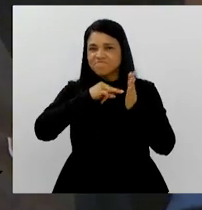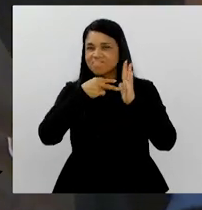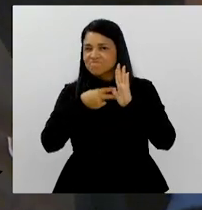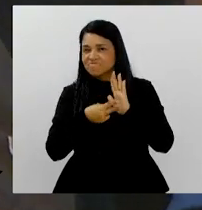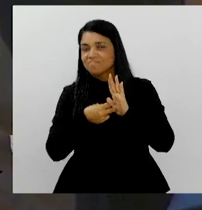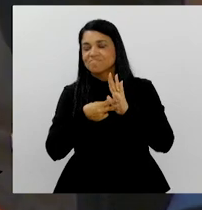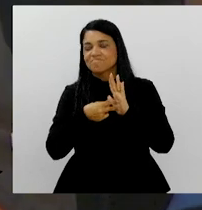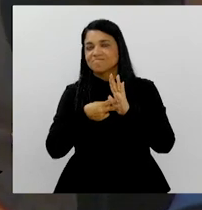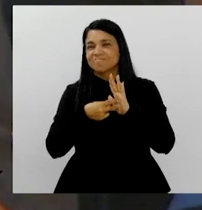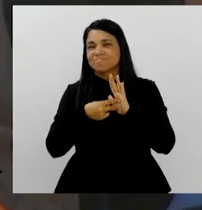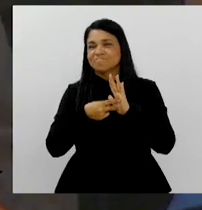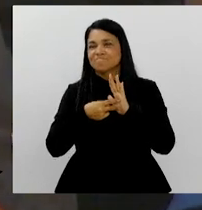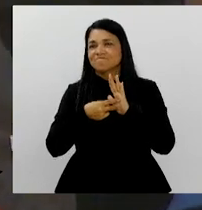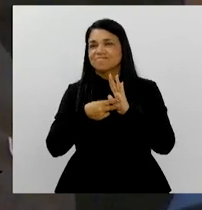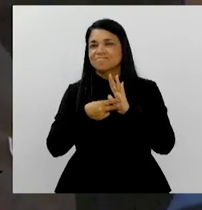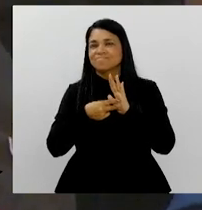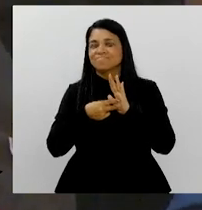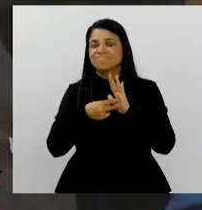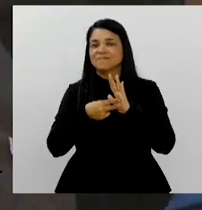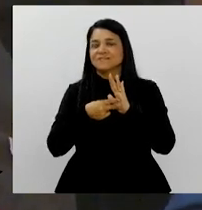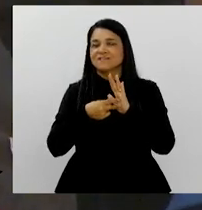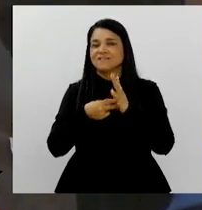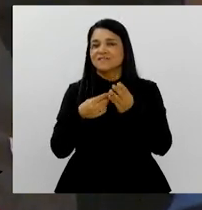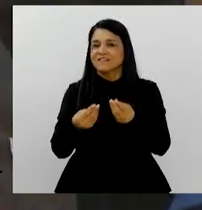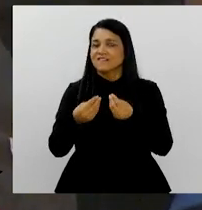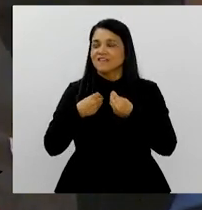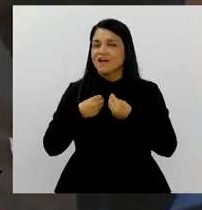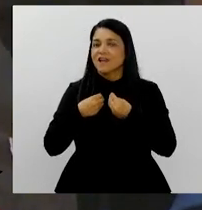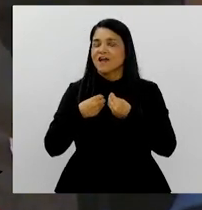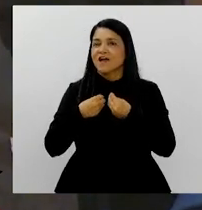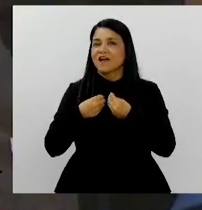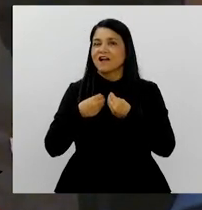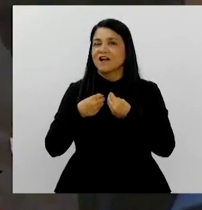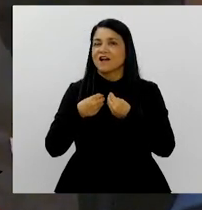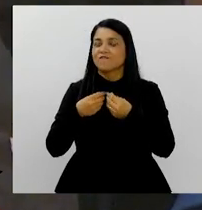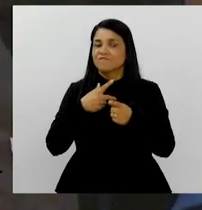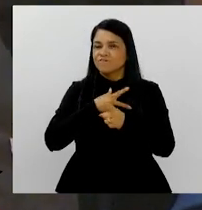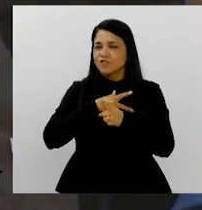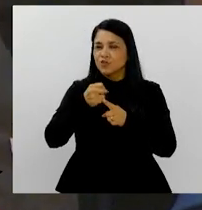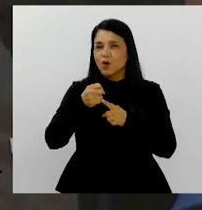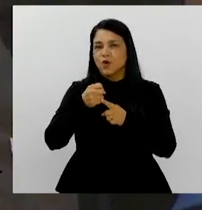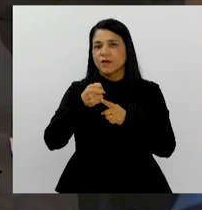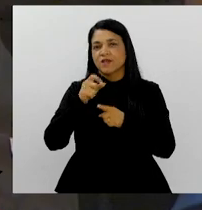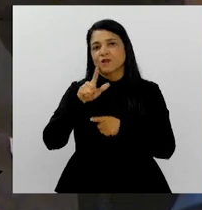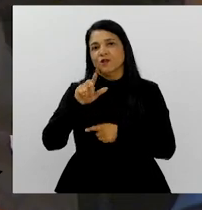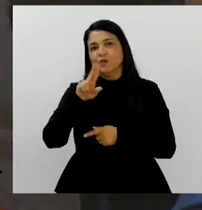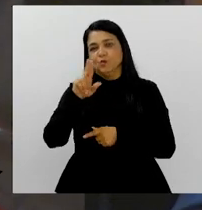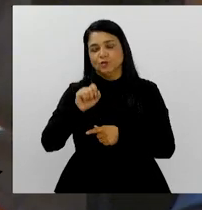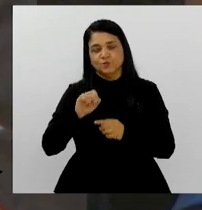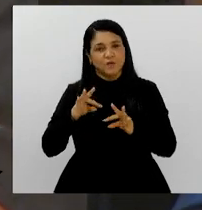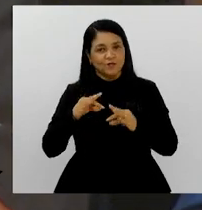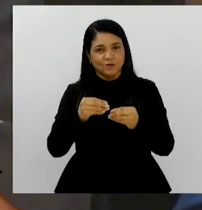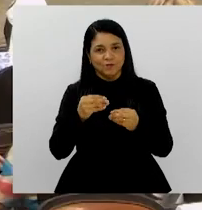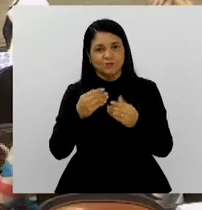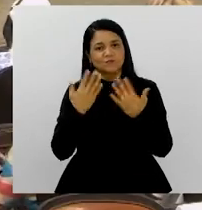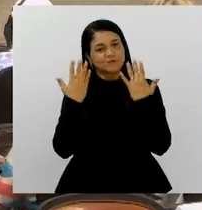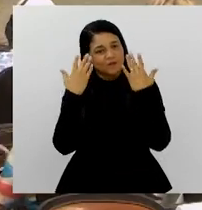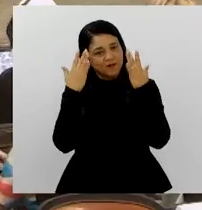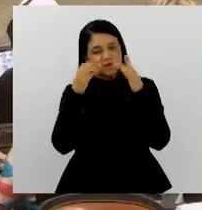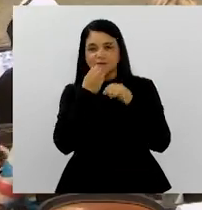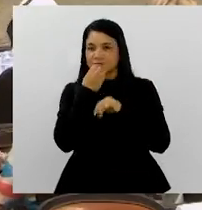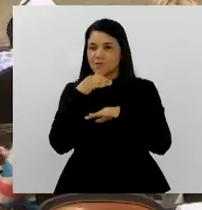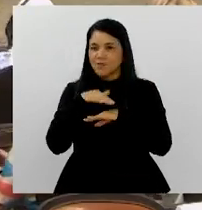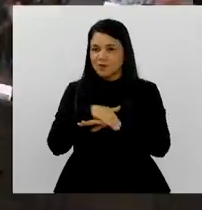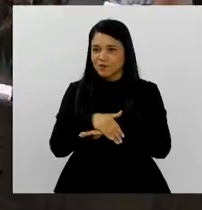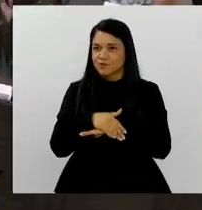para trazer mais luz e mais vitórias para todos vocês. Muito obrigado, boa noite, parabéns, Jerônica. Obrigada, parabéns a todos